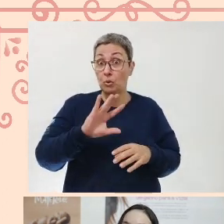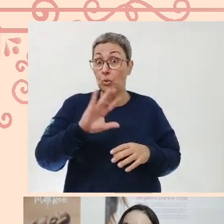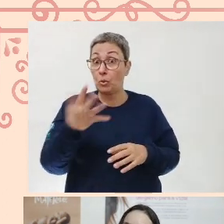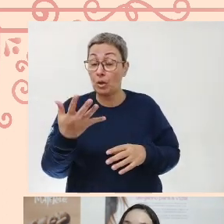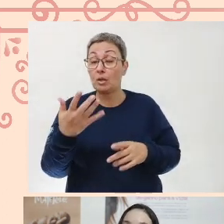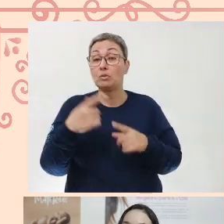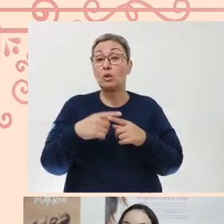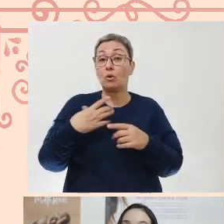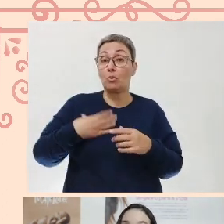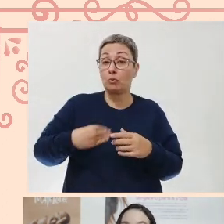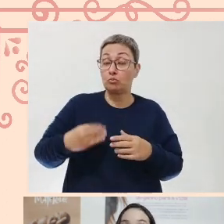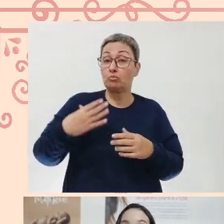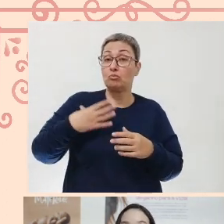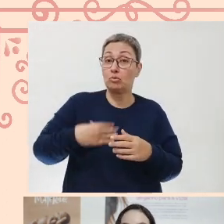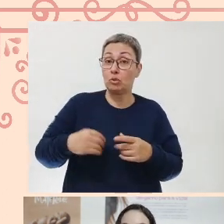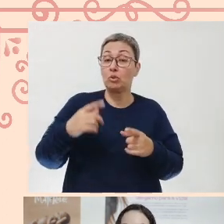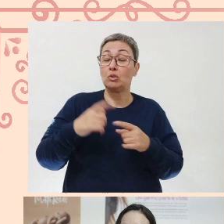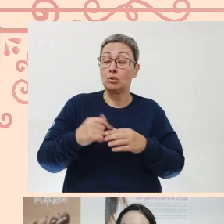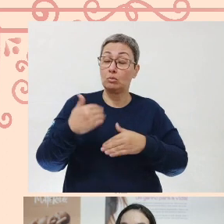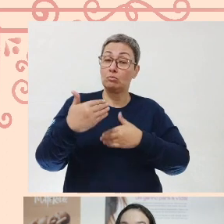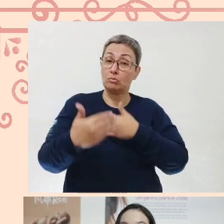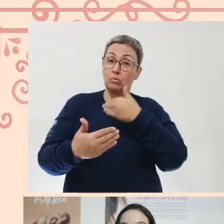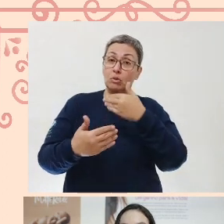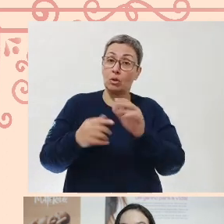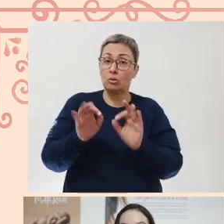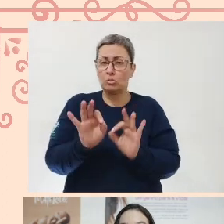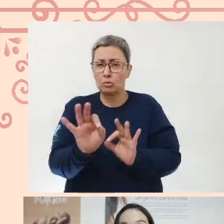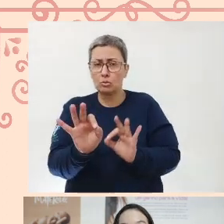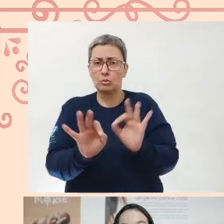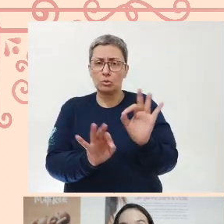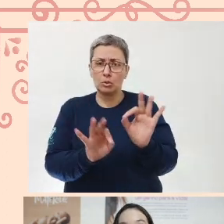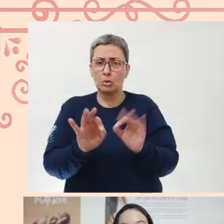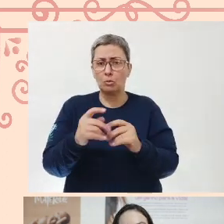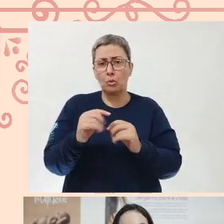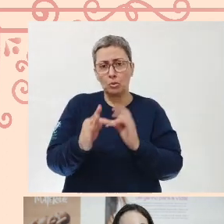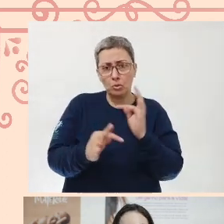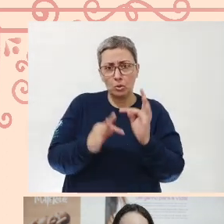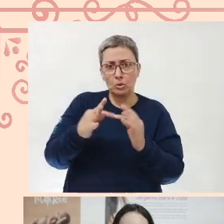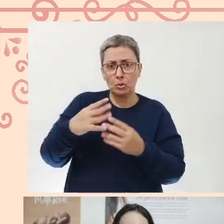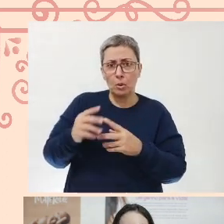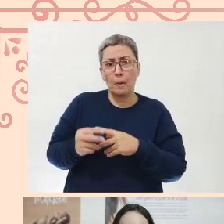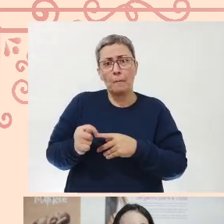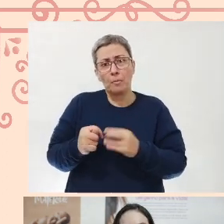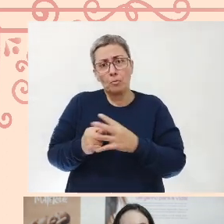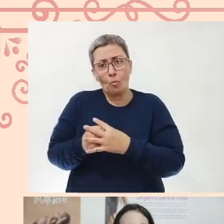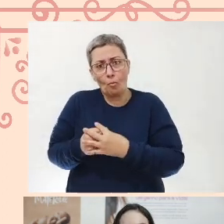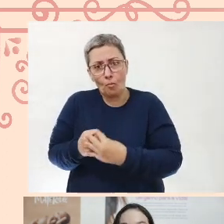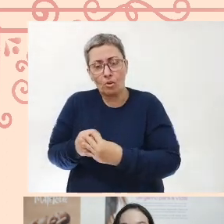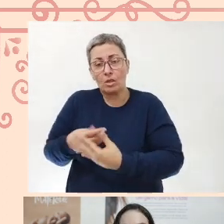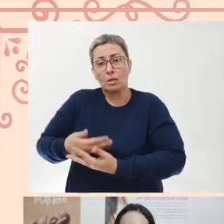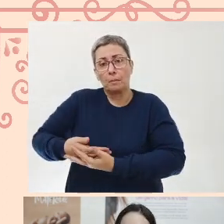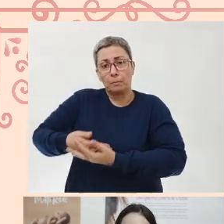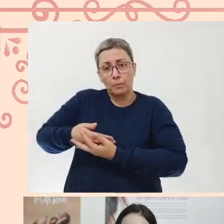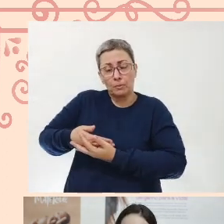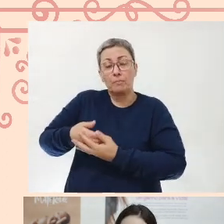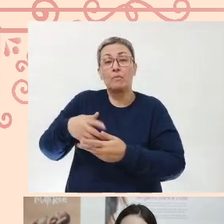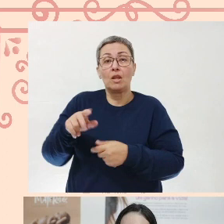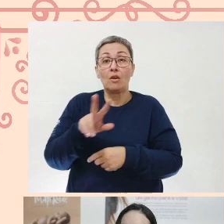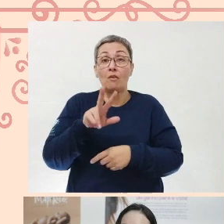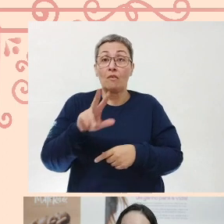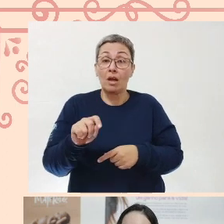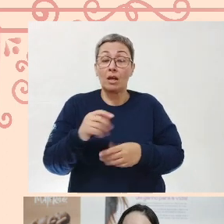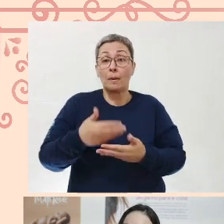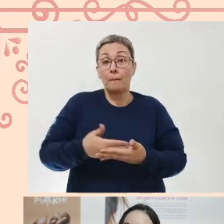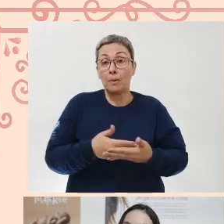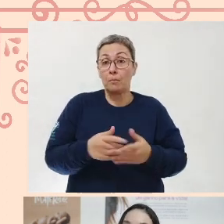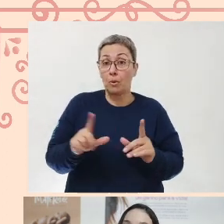ser resolvido conforme for vindo o aleitamento materno e conforme a mãe corrige essa técnica de pega e de posicionamento.